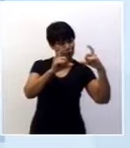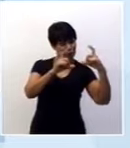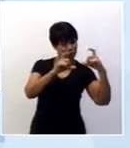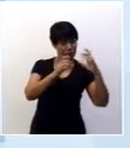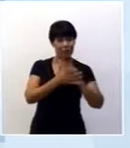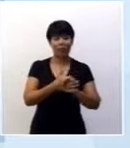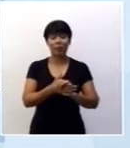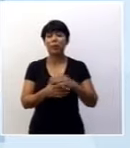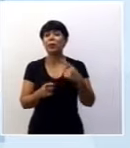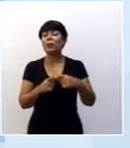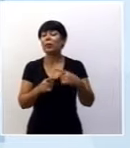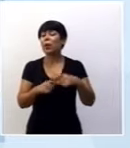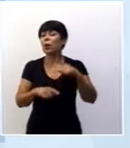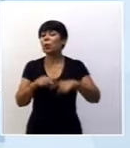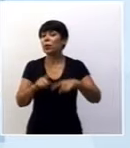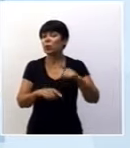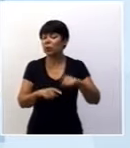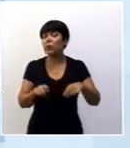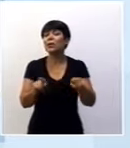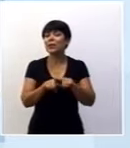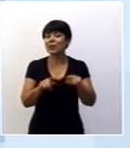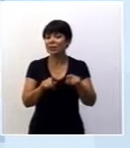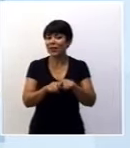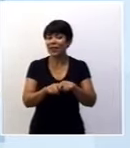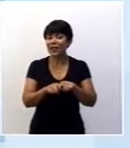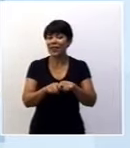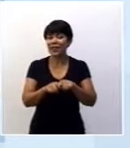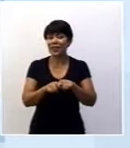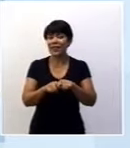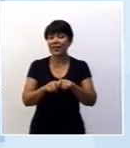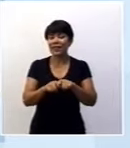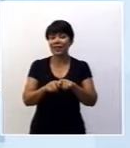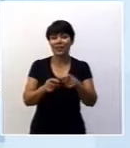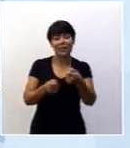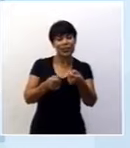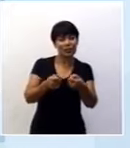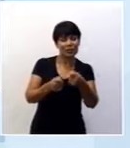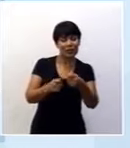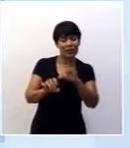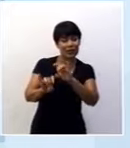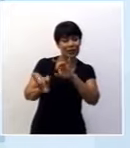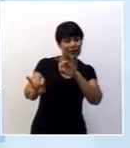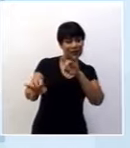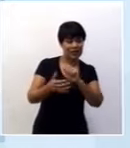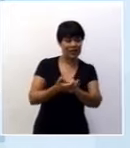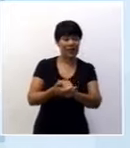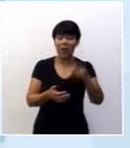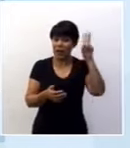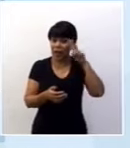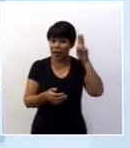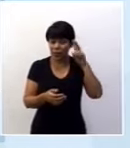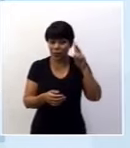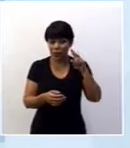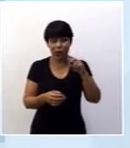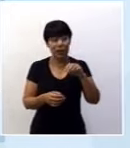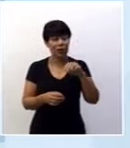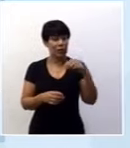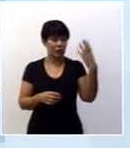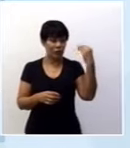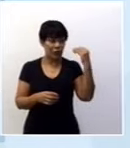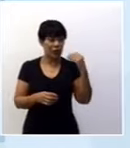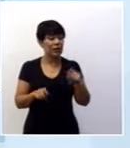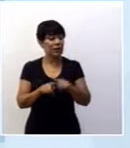um produto do sensoriamento remoto importante, né? E a gente não consegue falar da história da fotografia sem o Niepce, né?